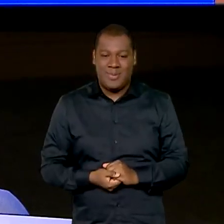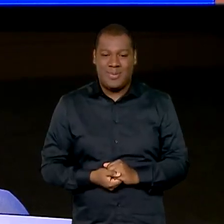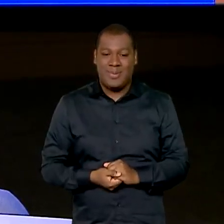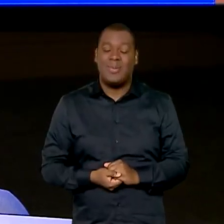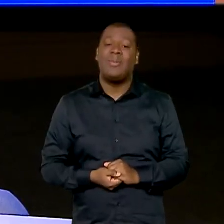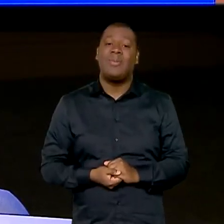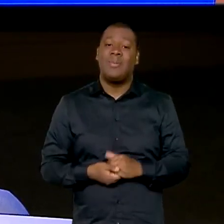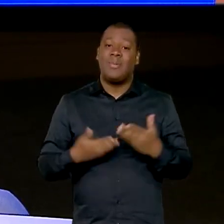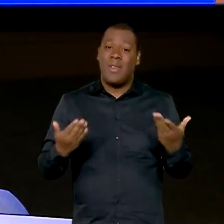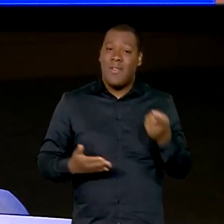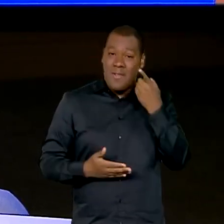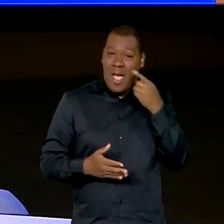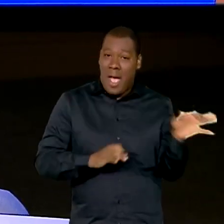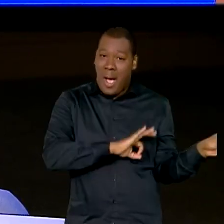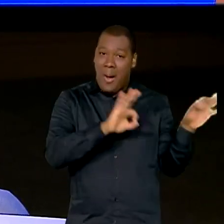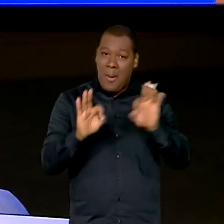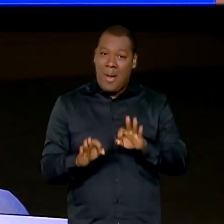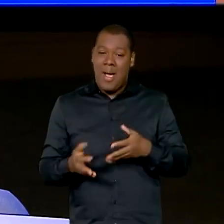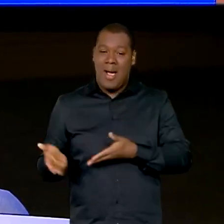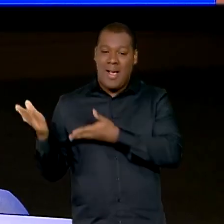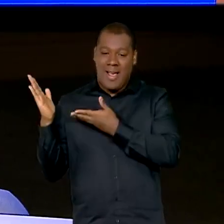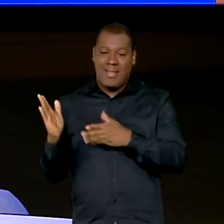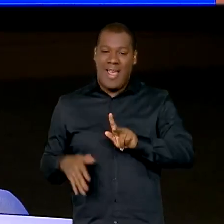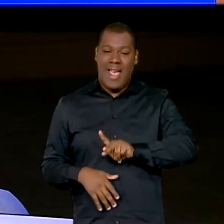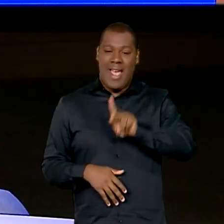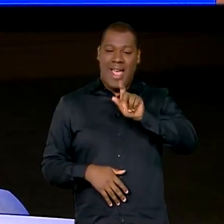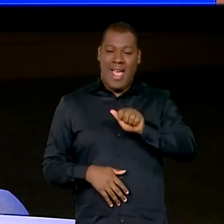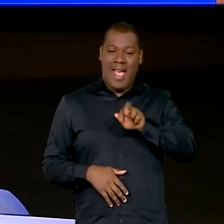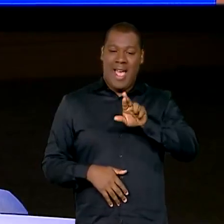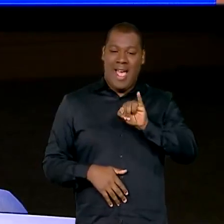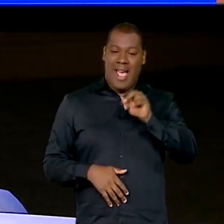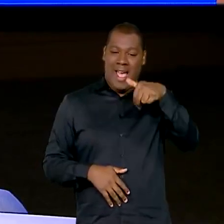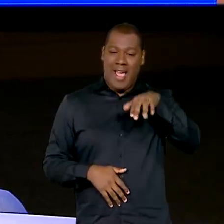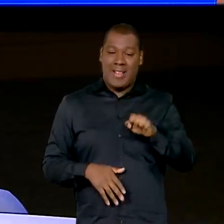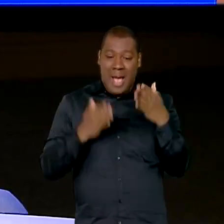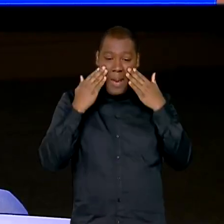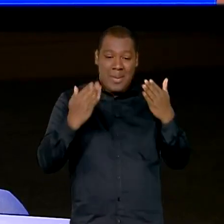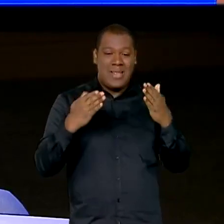chegando agora, fique com a gente. Eu sou Karine Melo e esse é o Bom Dia Ministro.